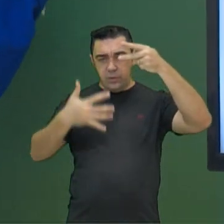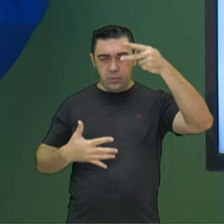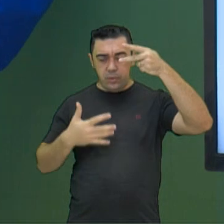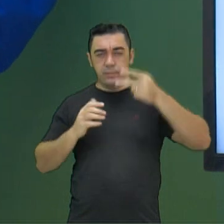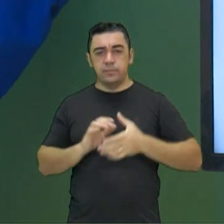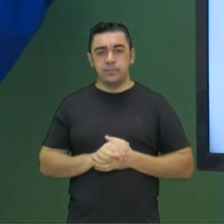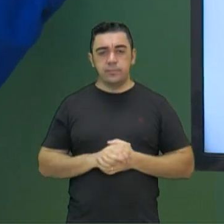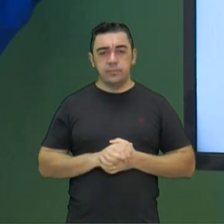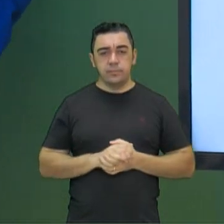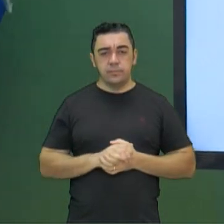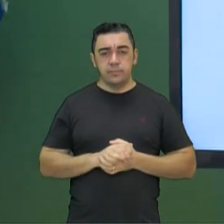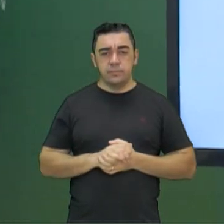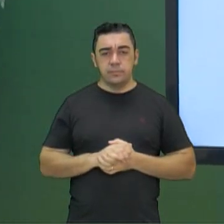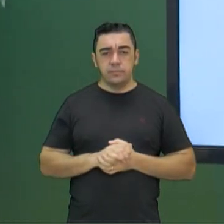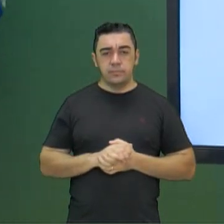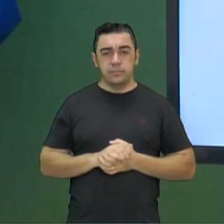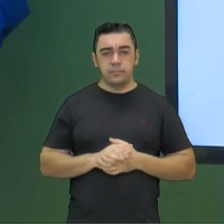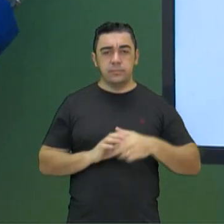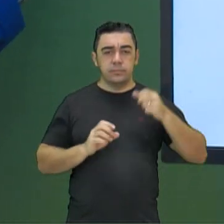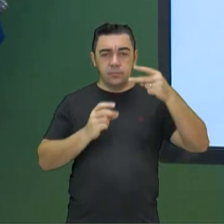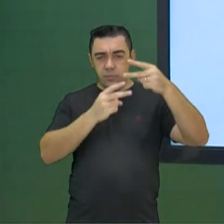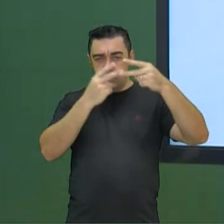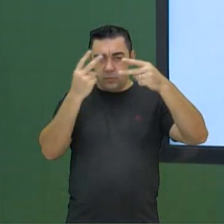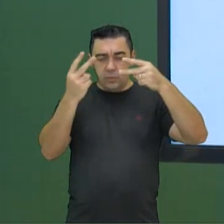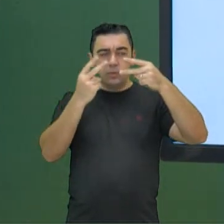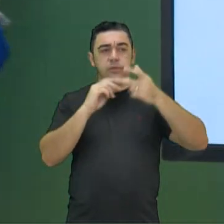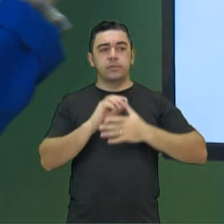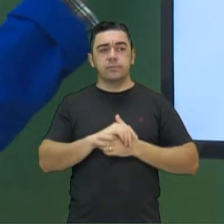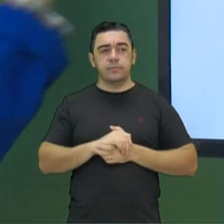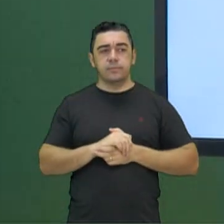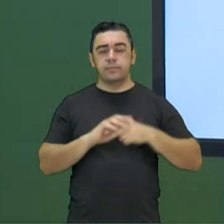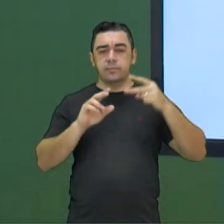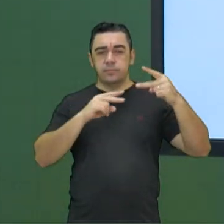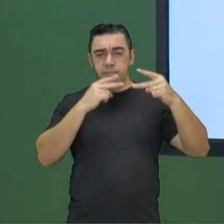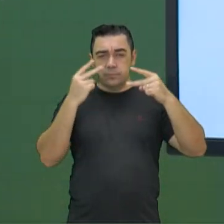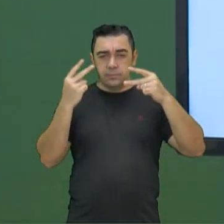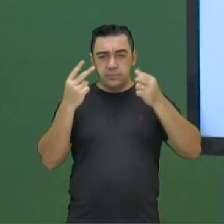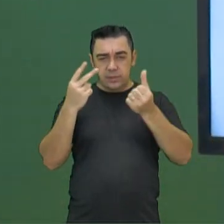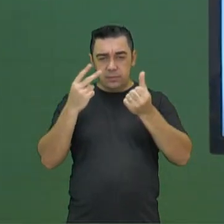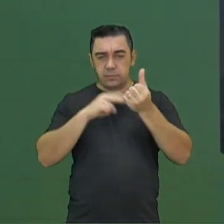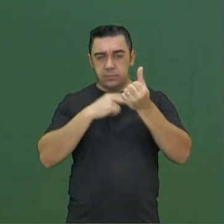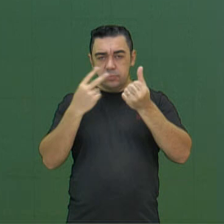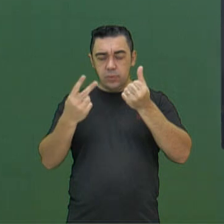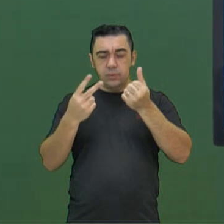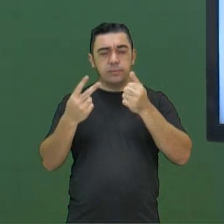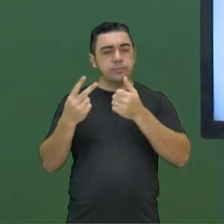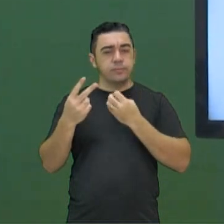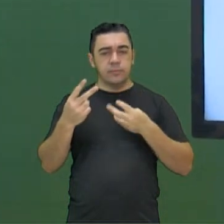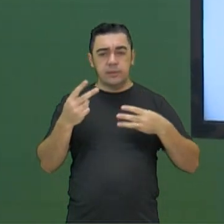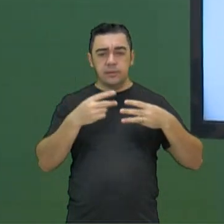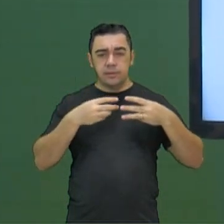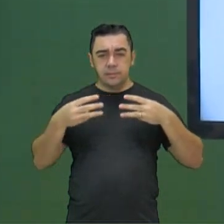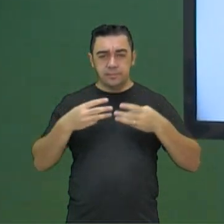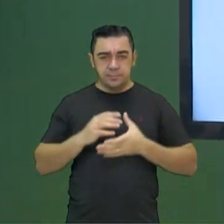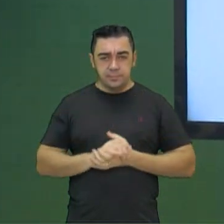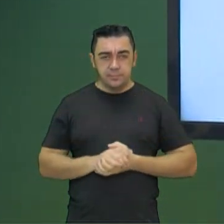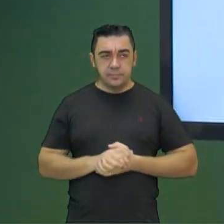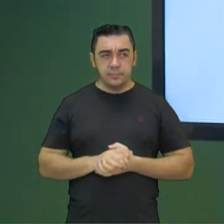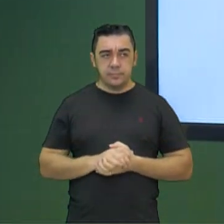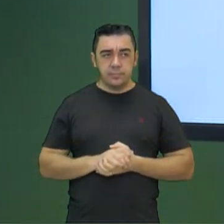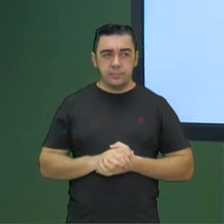somente dividindo por números primos, a gente não pode esquecer, né? Então, quer dizer que fatorando esse 12, ele vai ser o